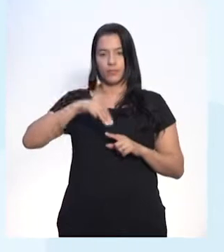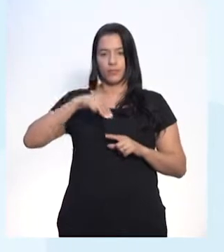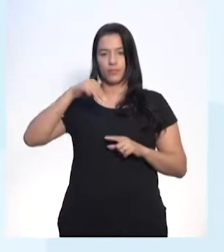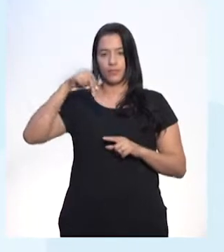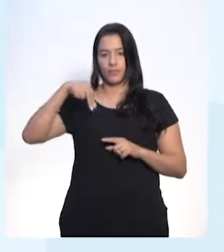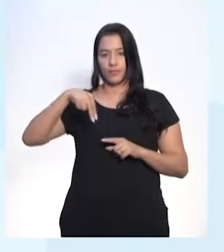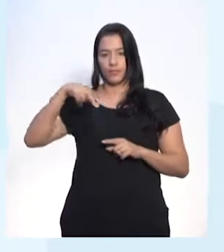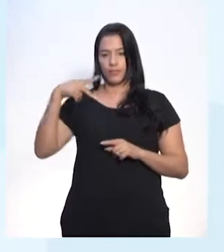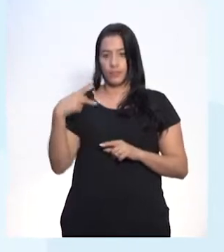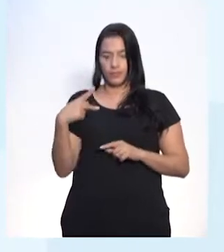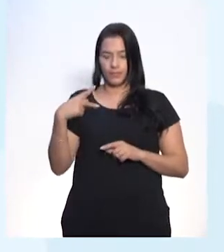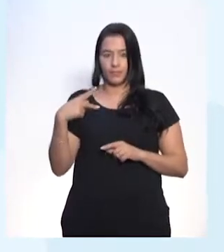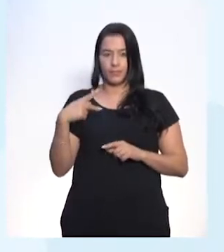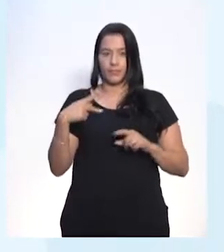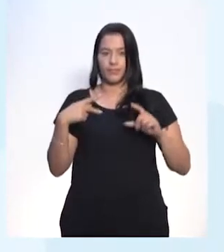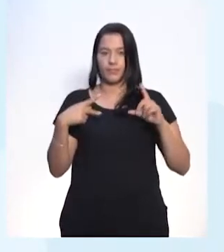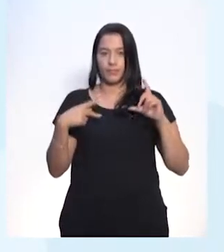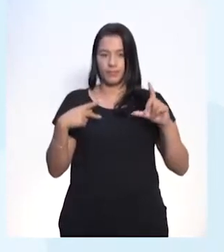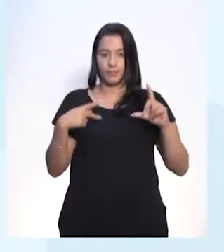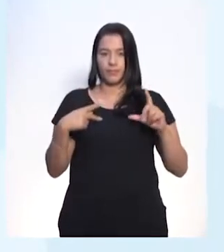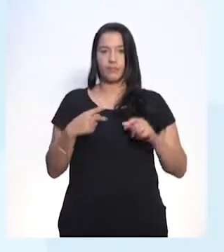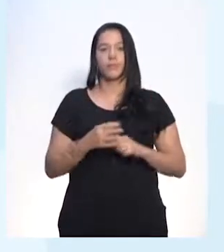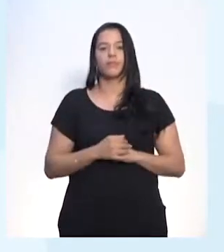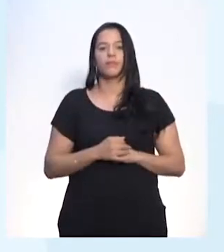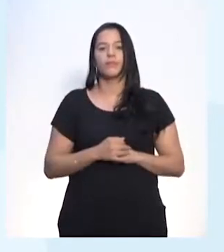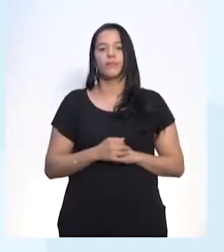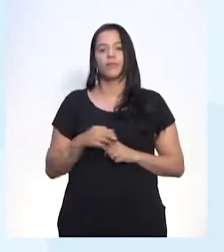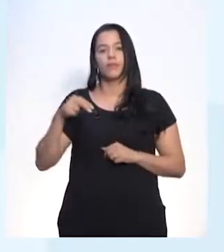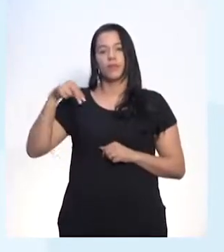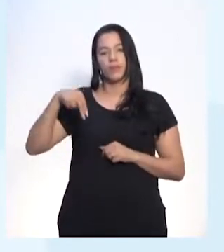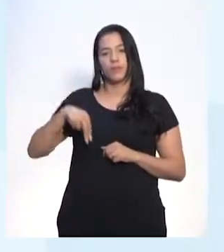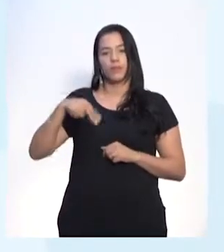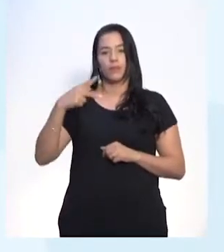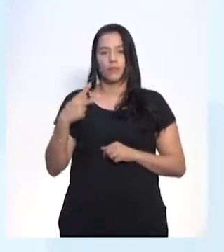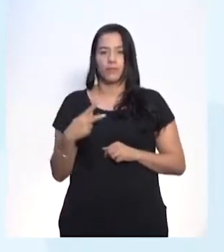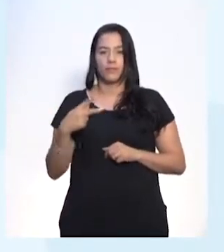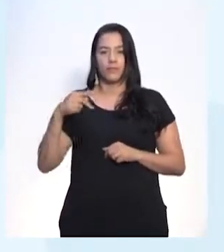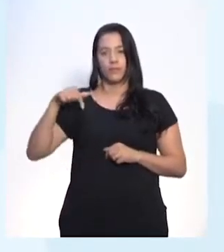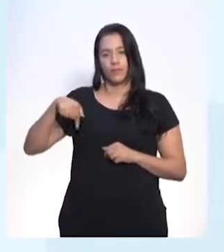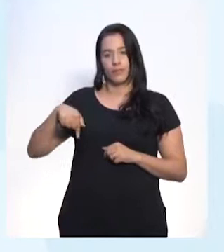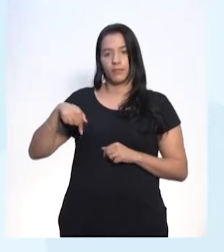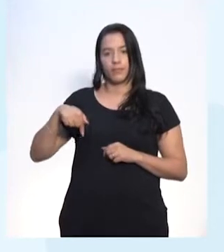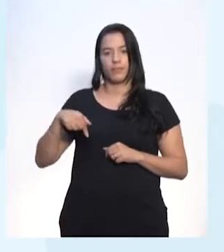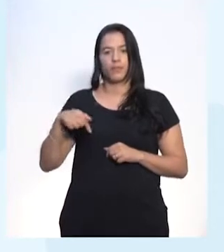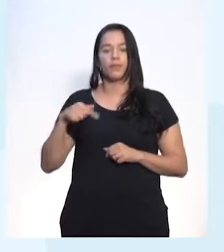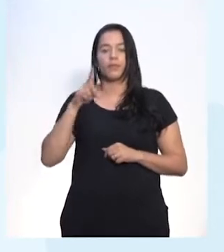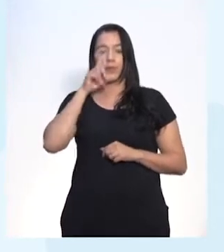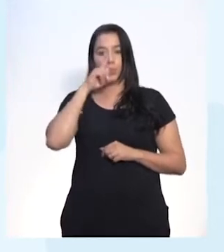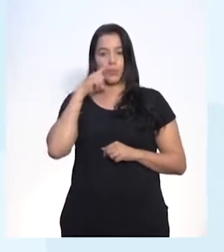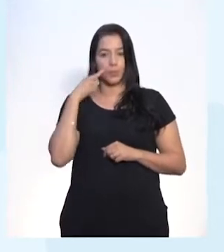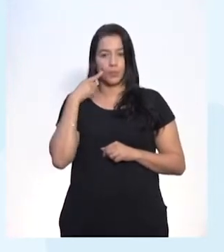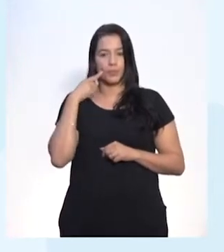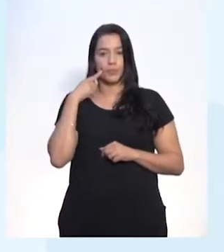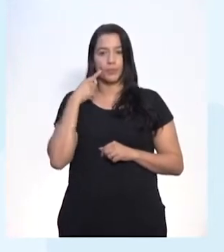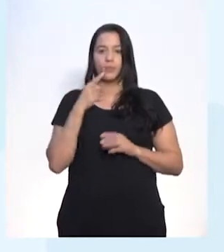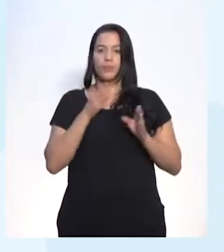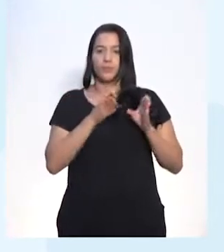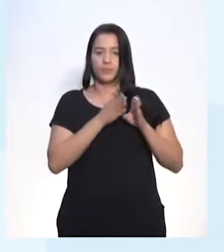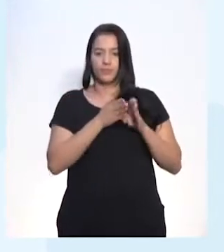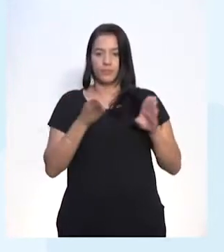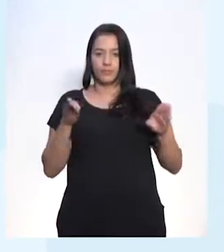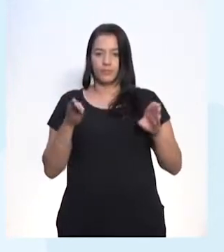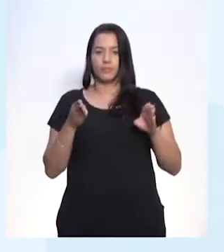N e P, que é o grandão, e o NPQ, que é o amarelo,